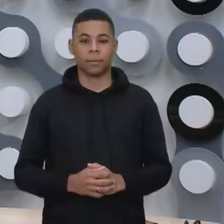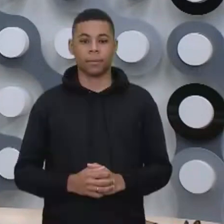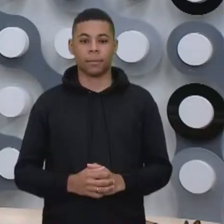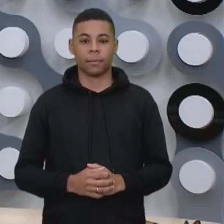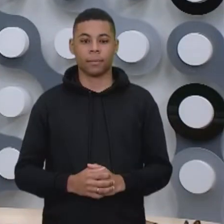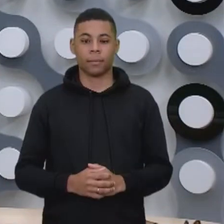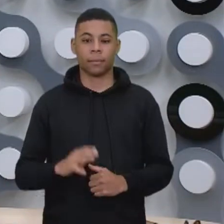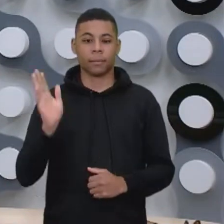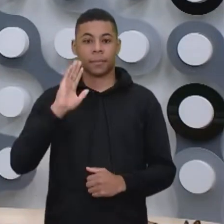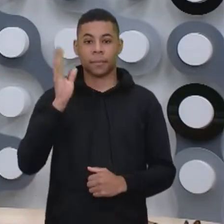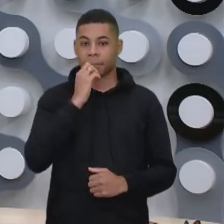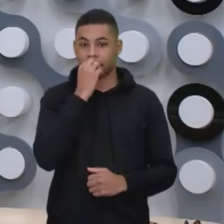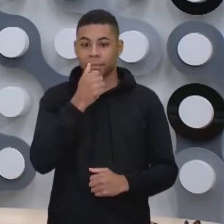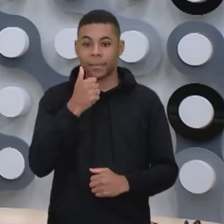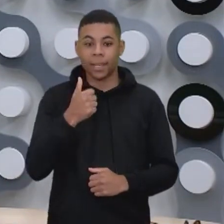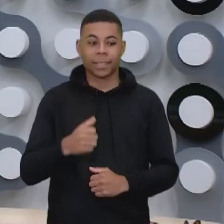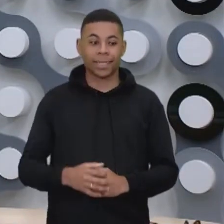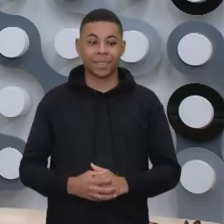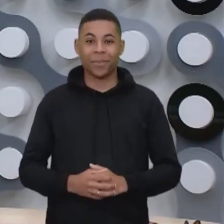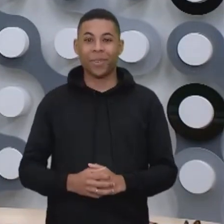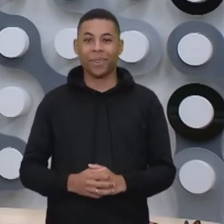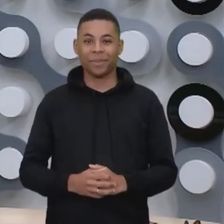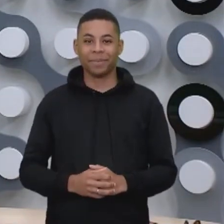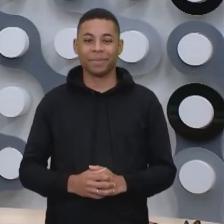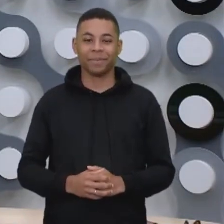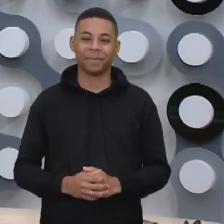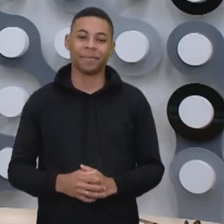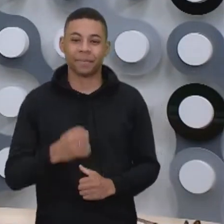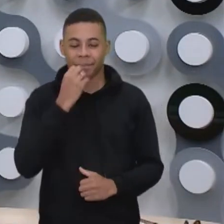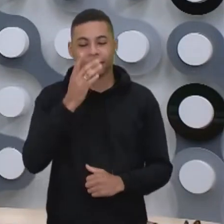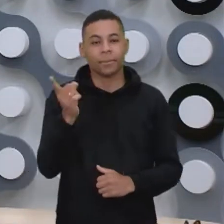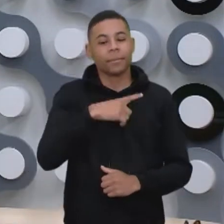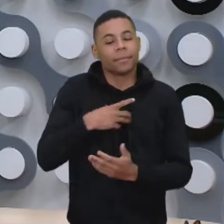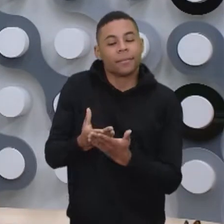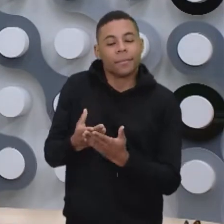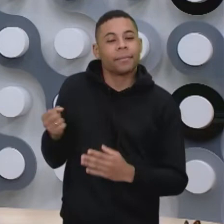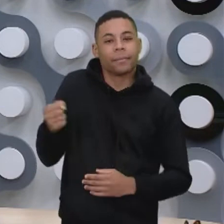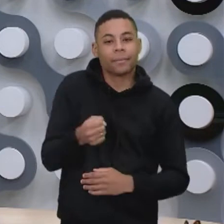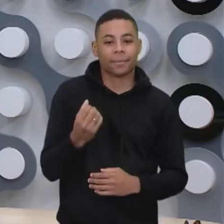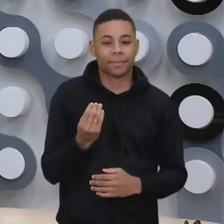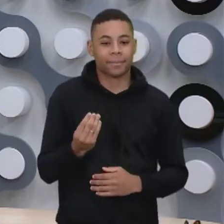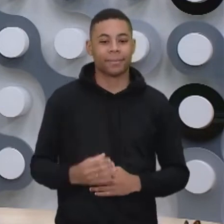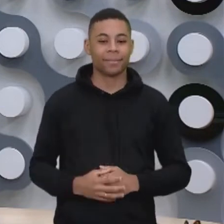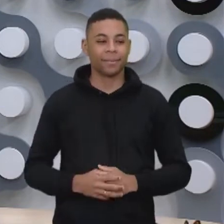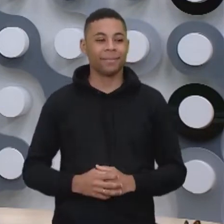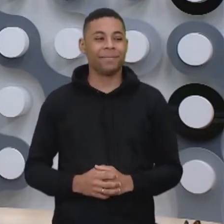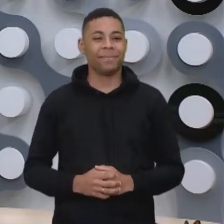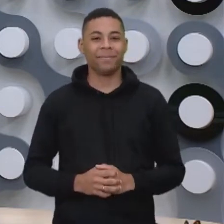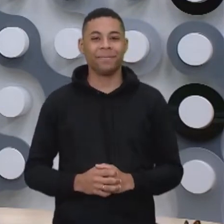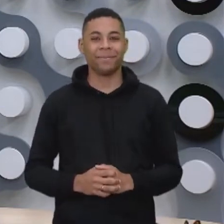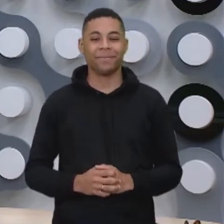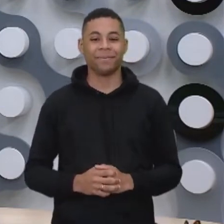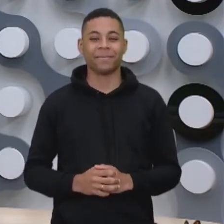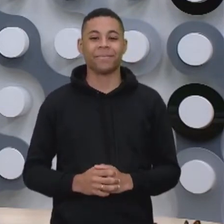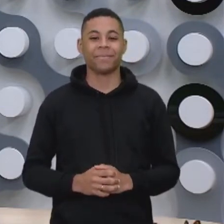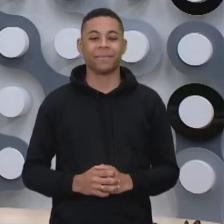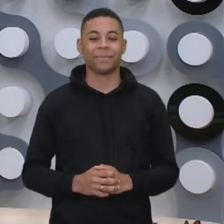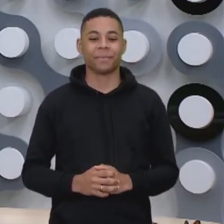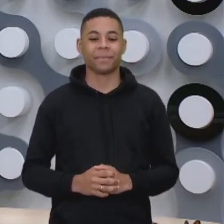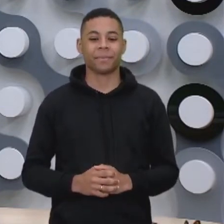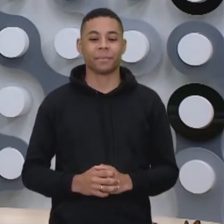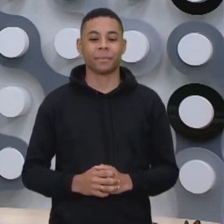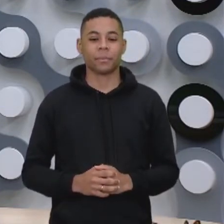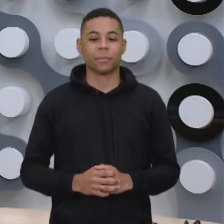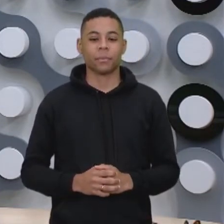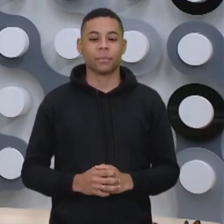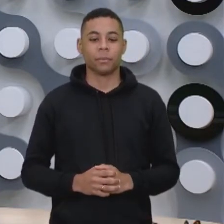Olá, alunos, professores e a todos que irão acompanhar a mais essa aula deste componente aí que vocês estão acompanhando desde o